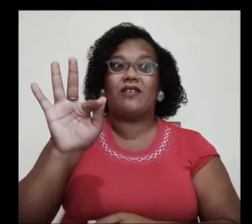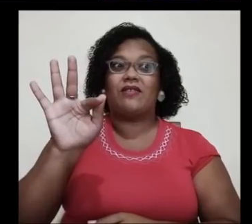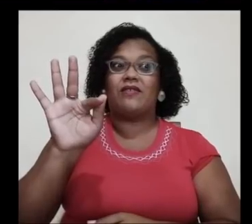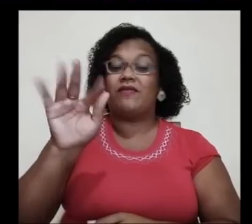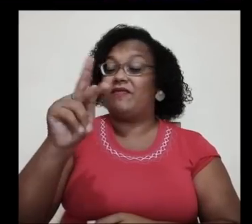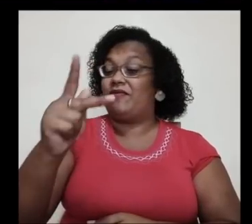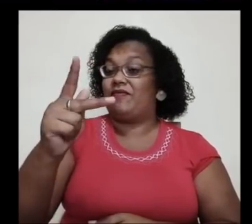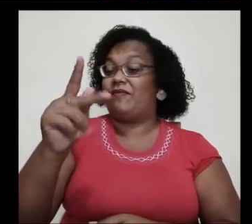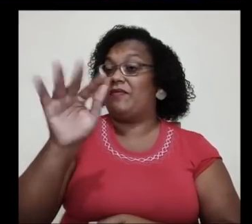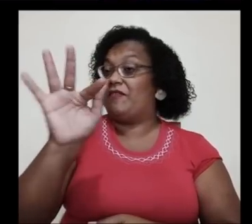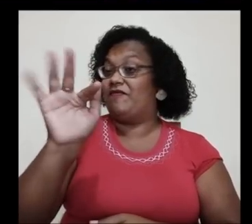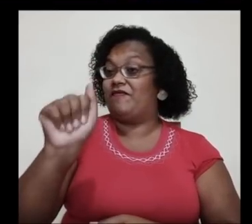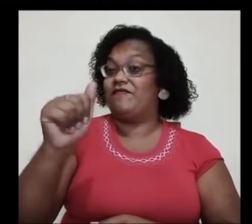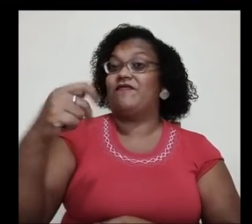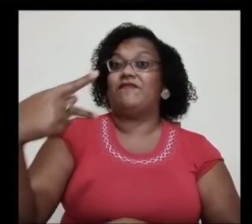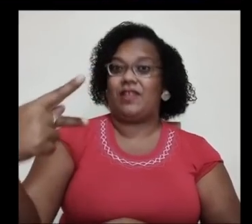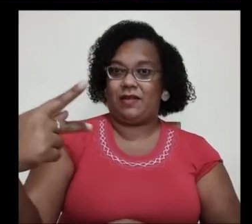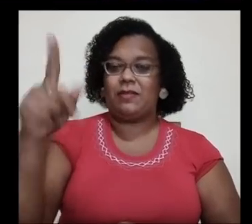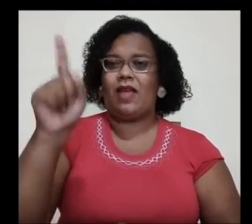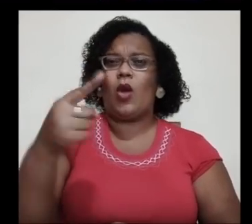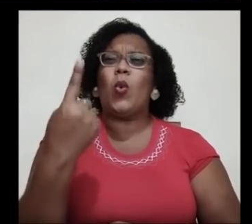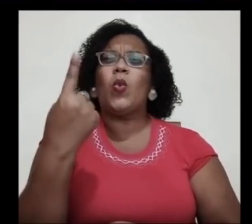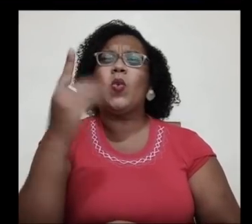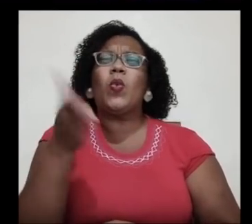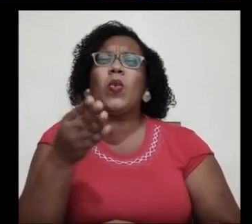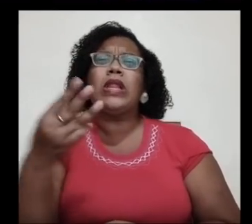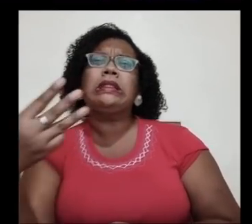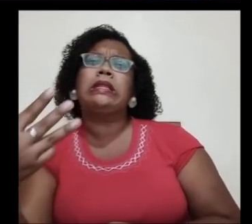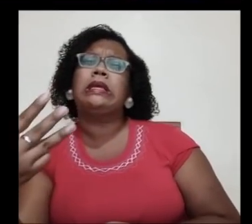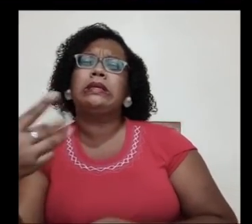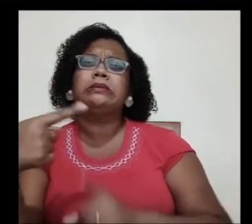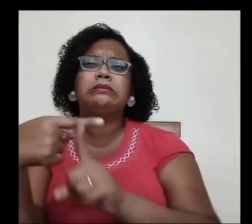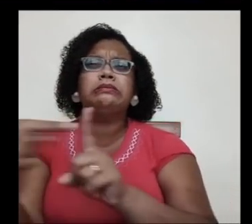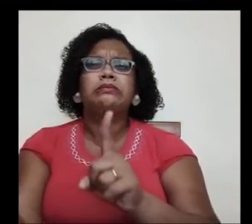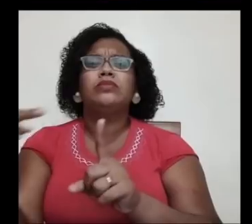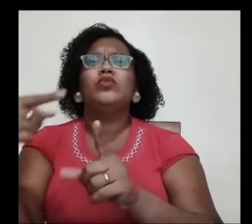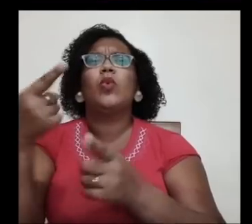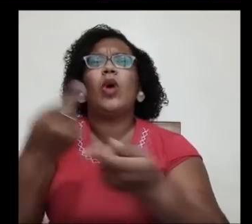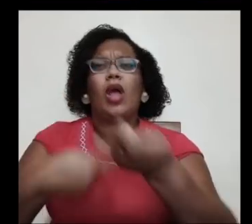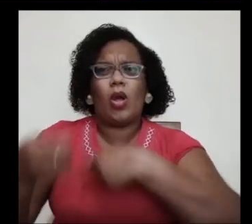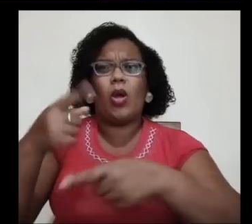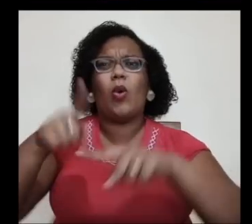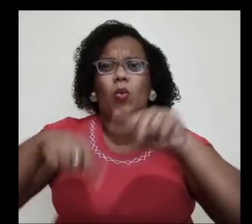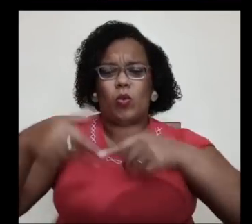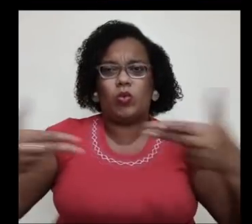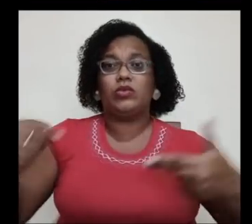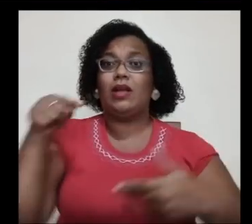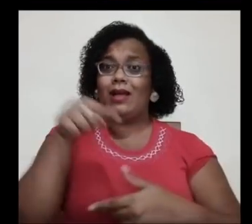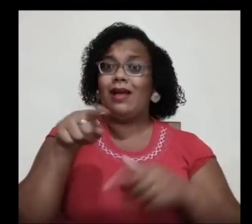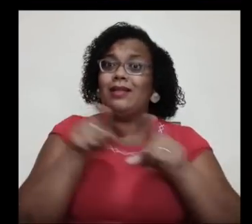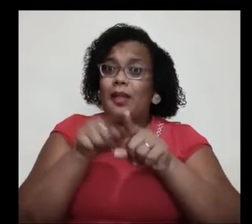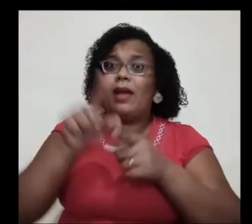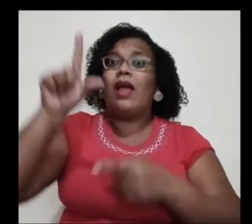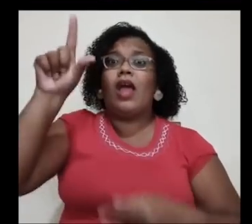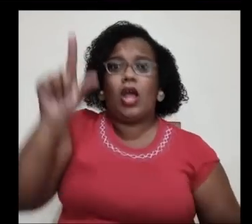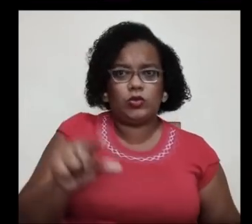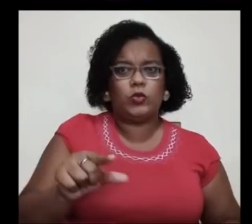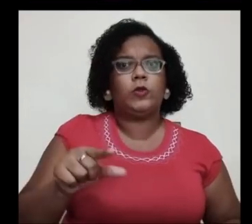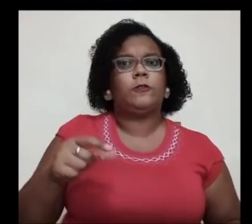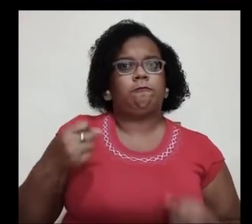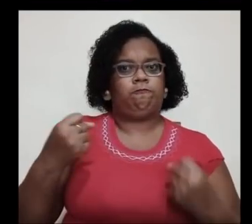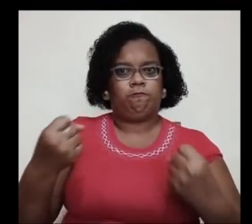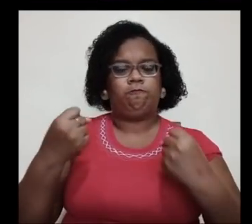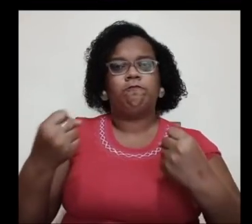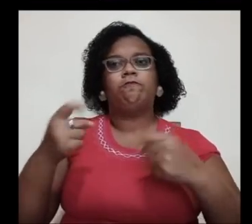estão sofrendo uma redução muito significativa de recursos. Em algumas das FAPs, isso tem sido um momento